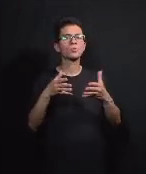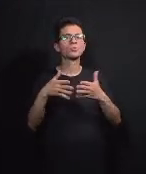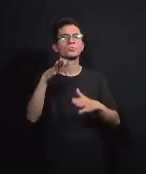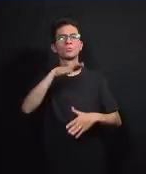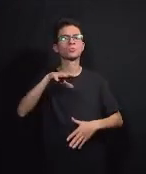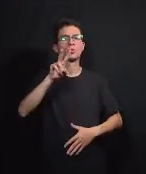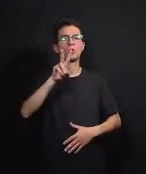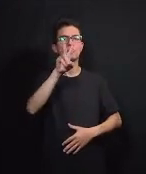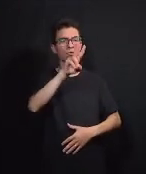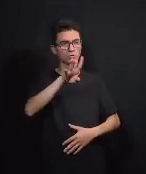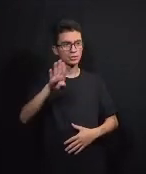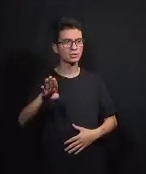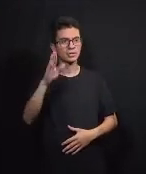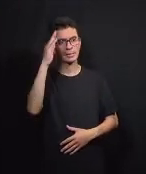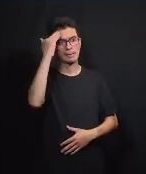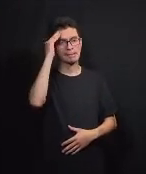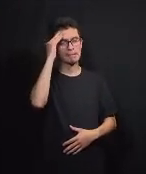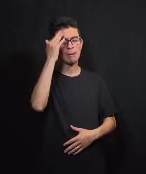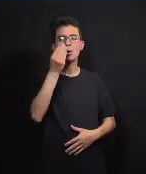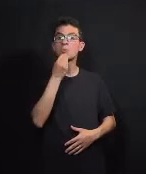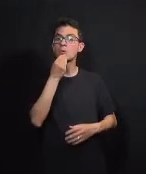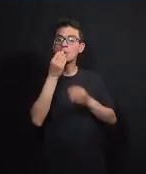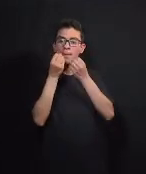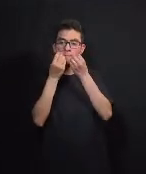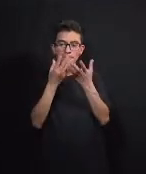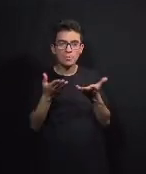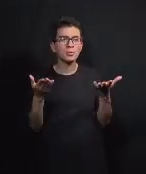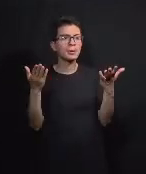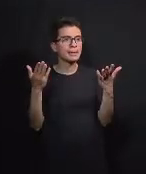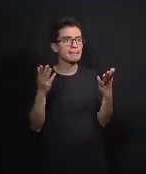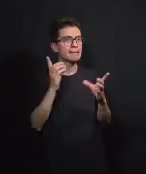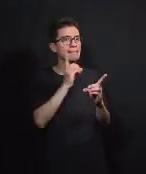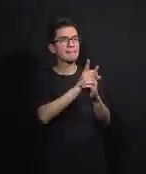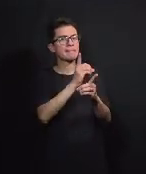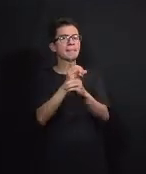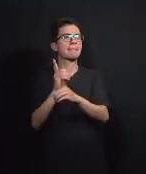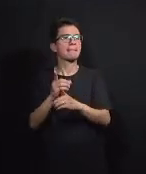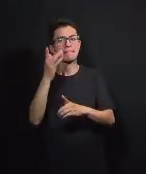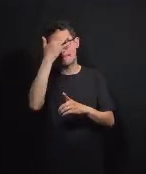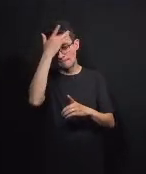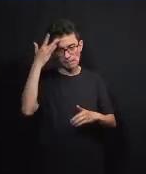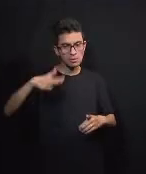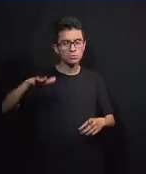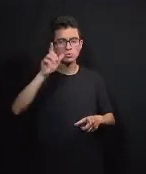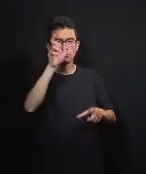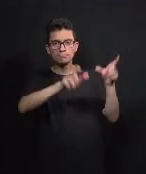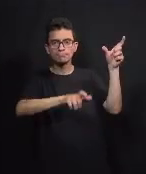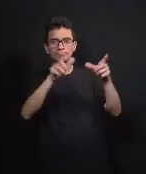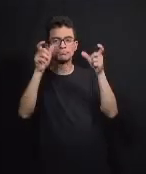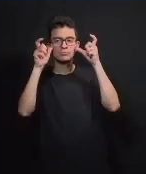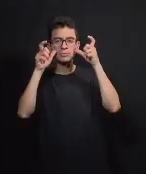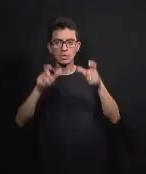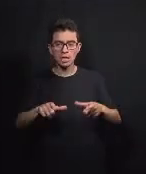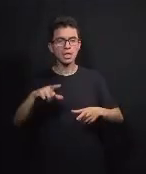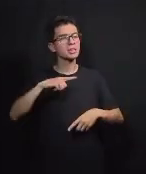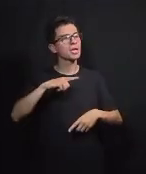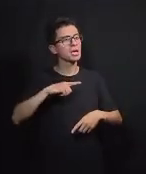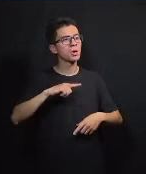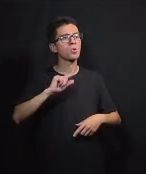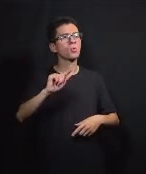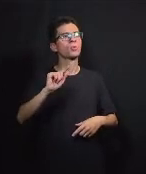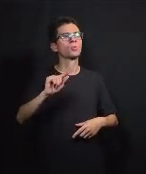boa oportunidade de ter um encontro com pessoas interessadas num